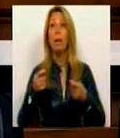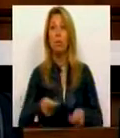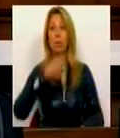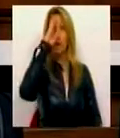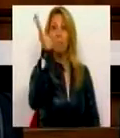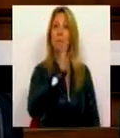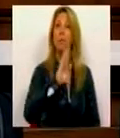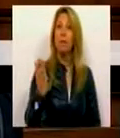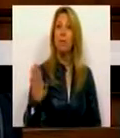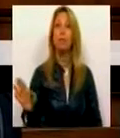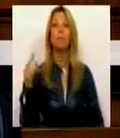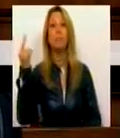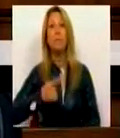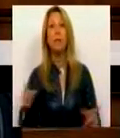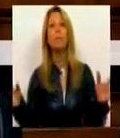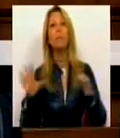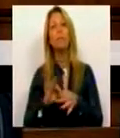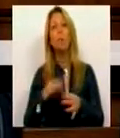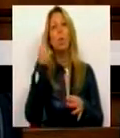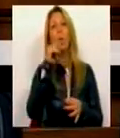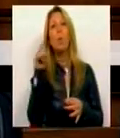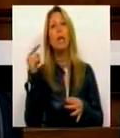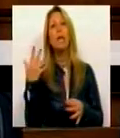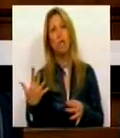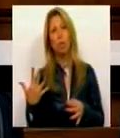saberão, deverá corresponder grosso modo a 1/5